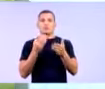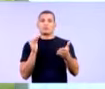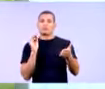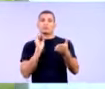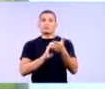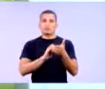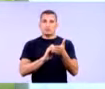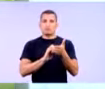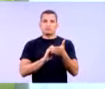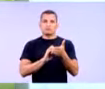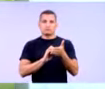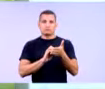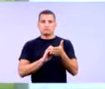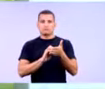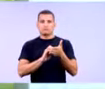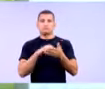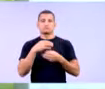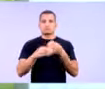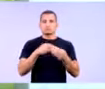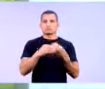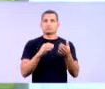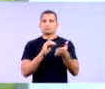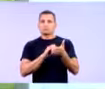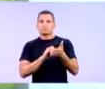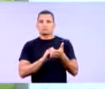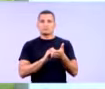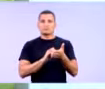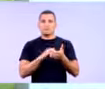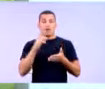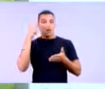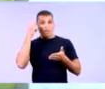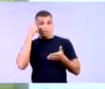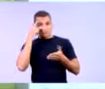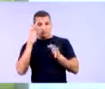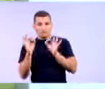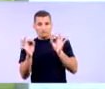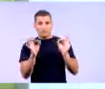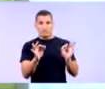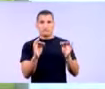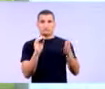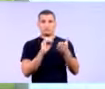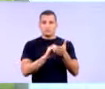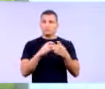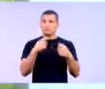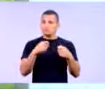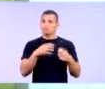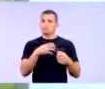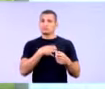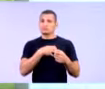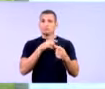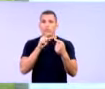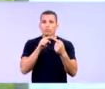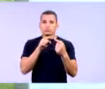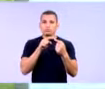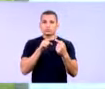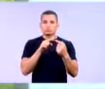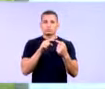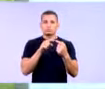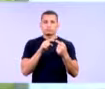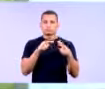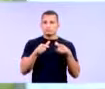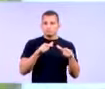colocar lá no meio do trabalho de vocês. Aquele pensamento tem que fazer sentido com o restante do trabalho,